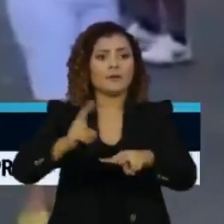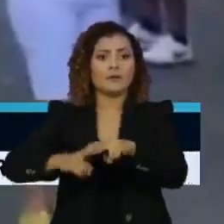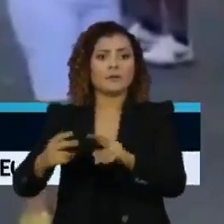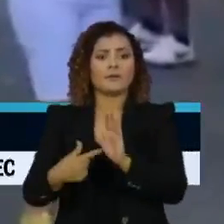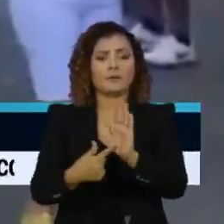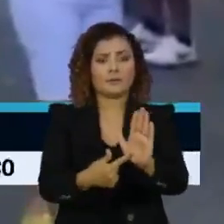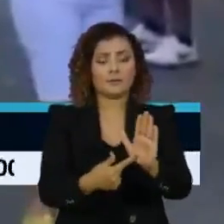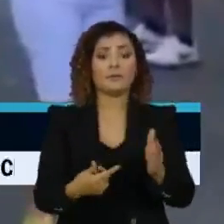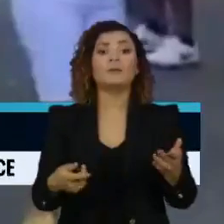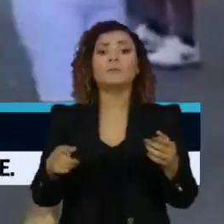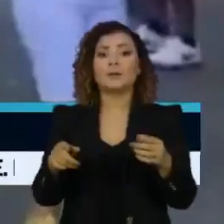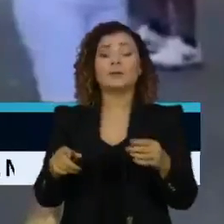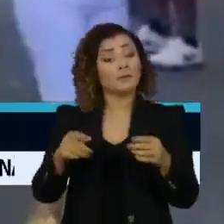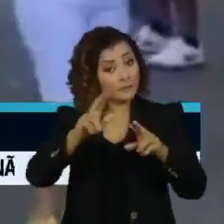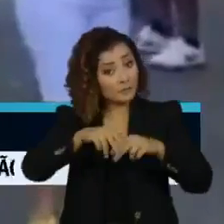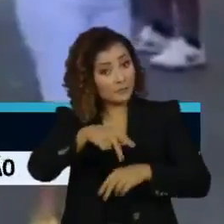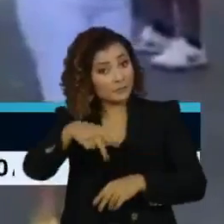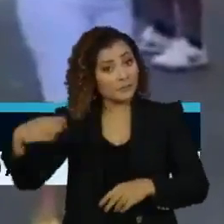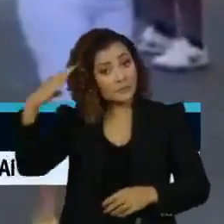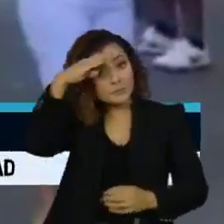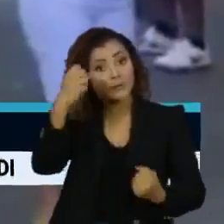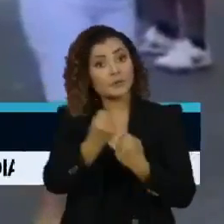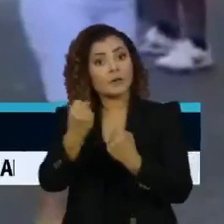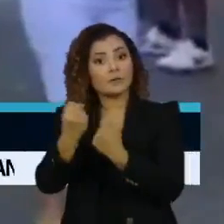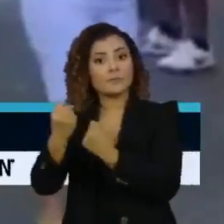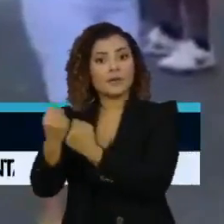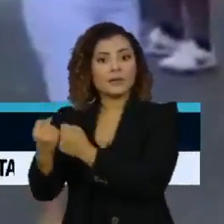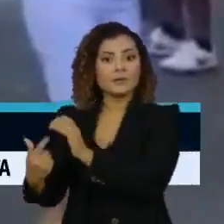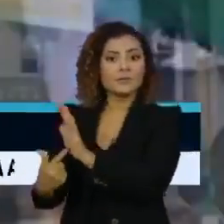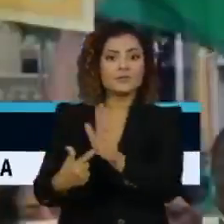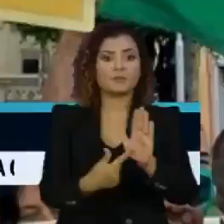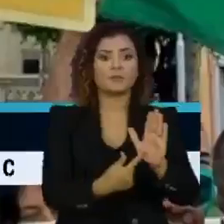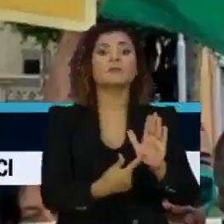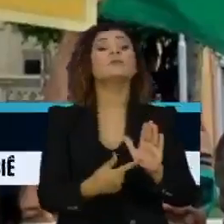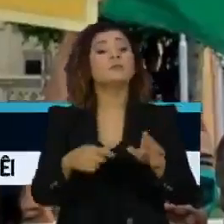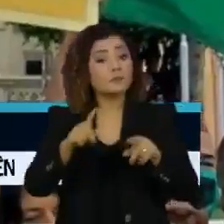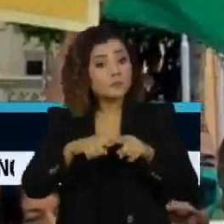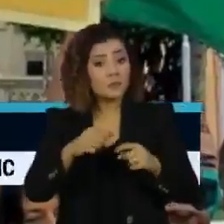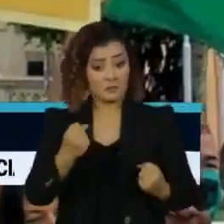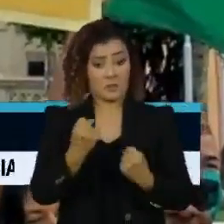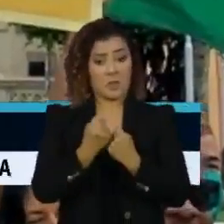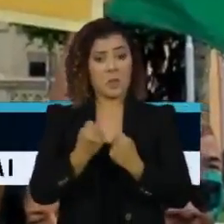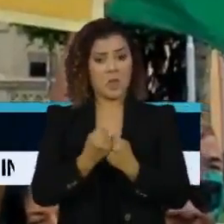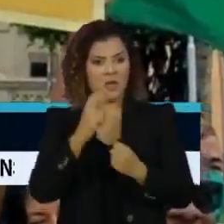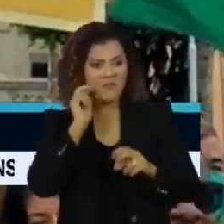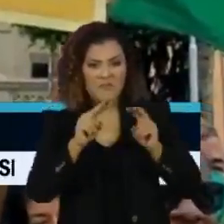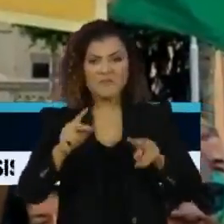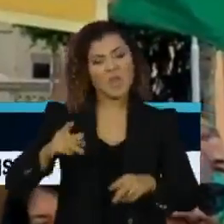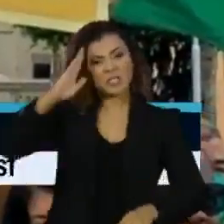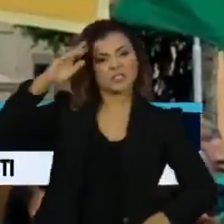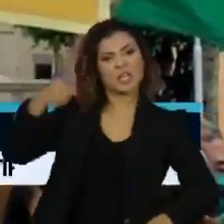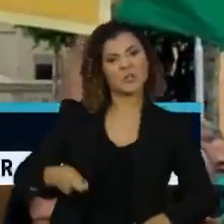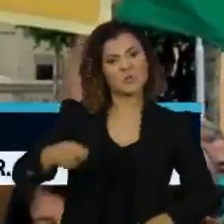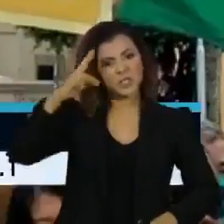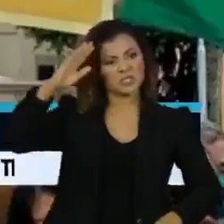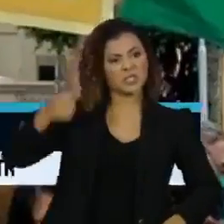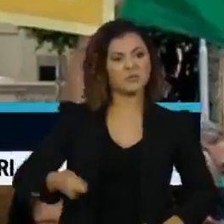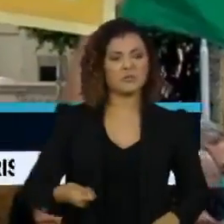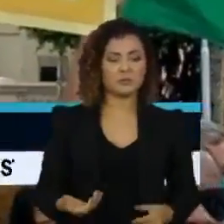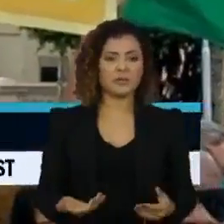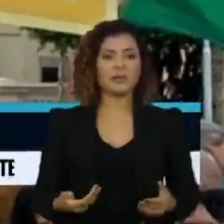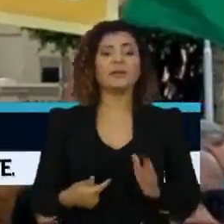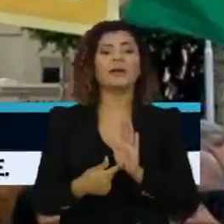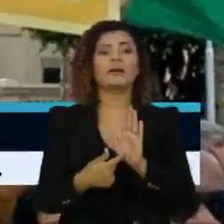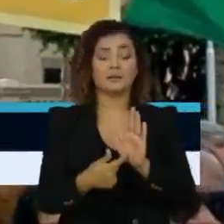apoiadores do presidente Jair Bolsonaro defende a volta da ditadura. Muitos chegam a pregar a favor de um novo AI-5 no